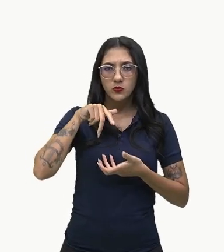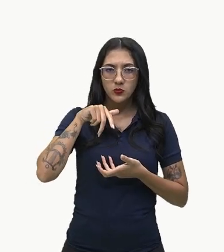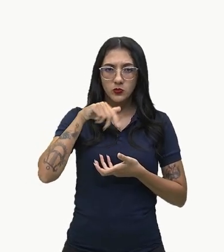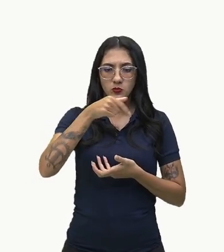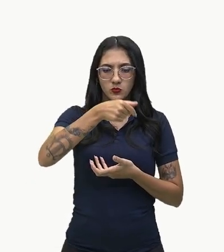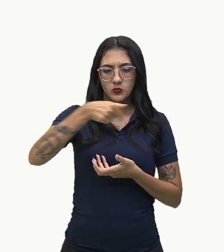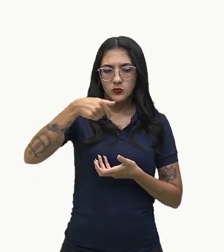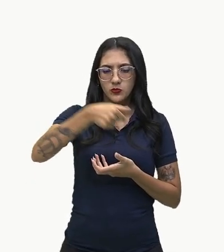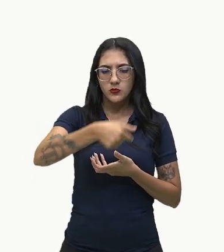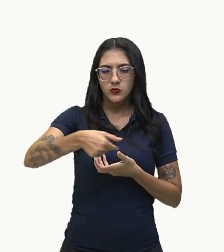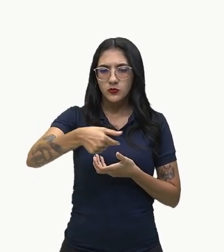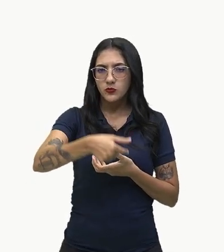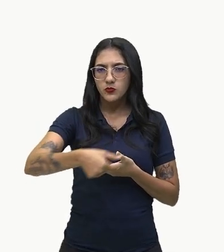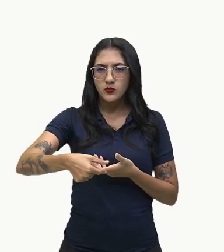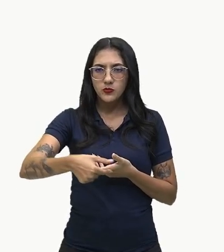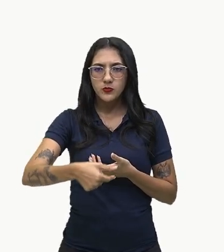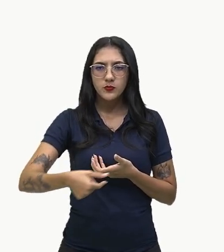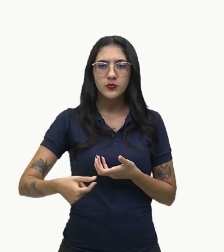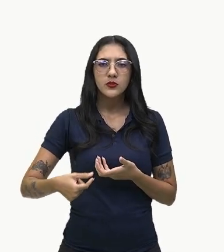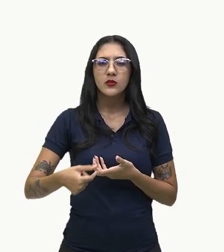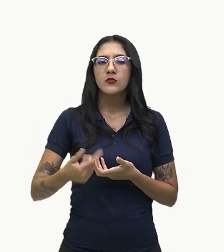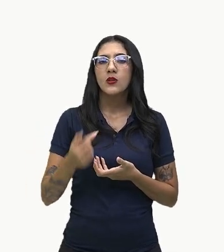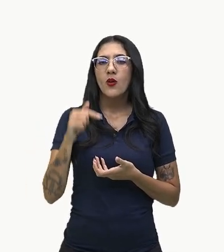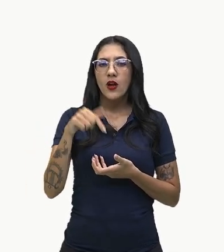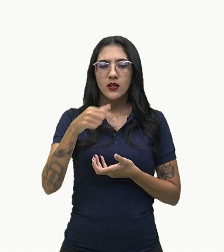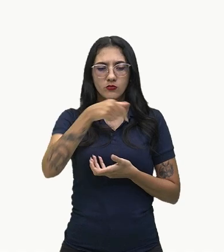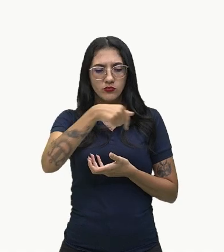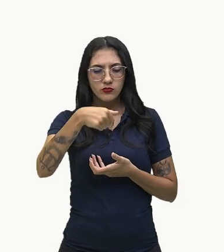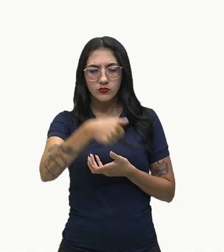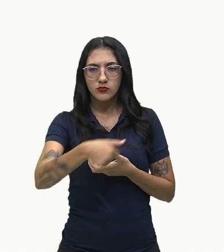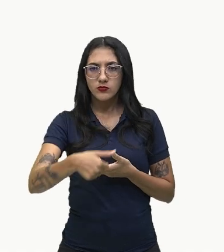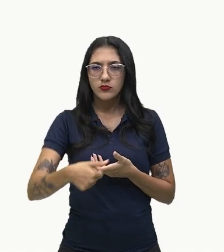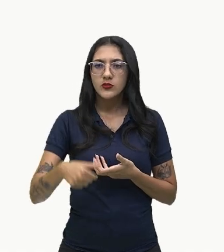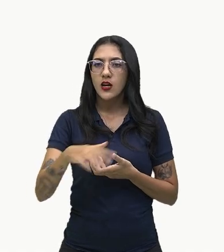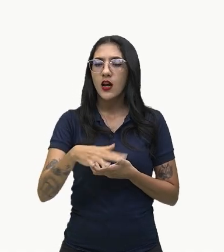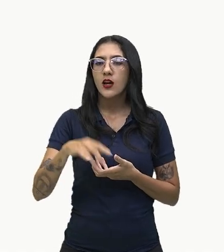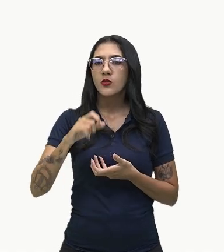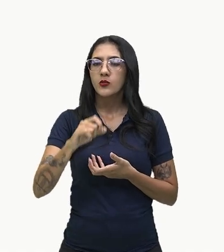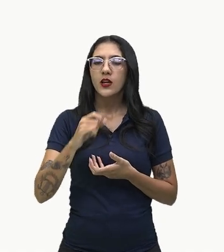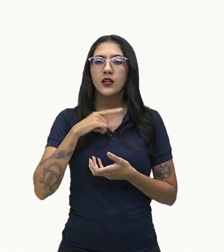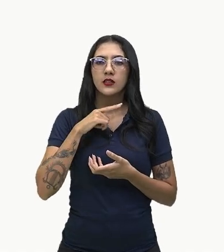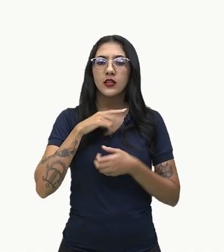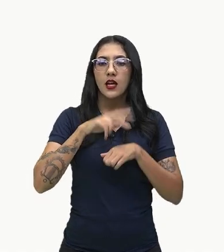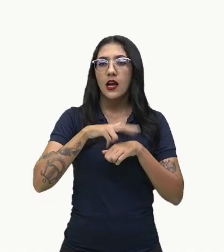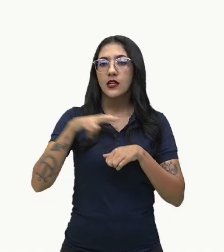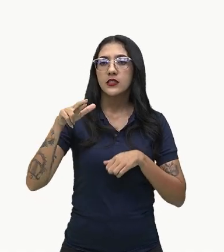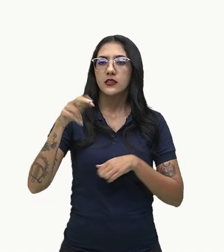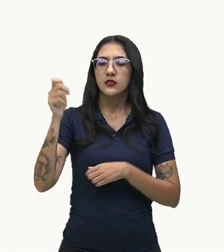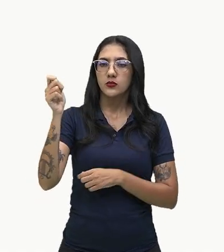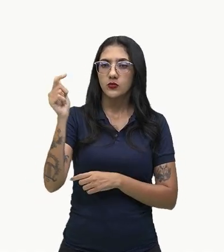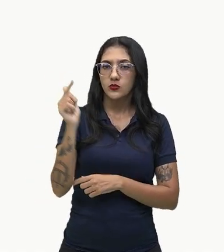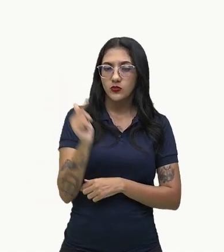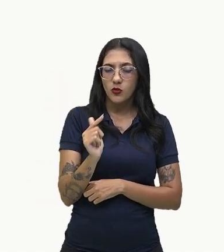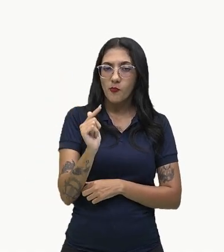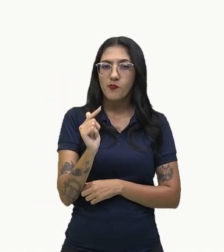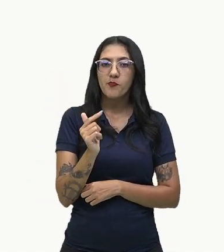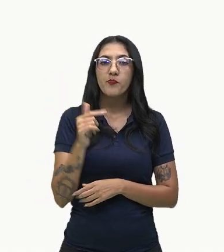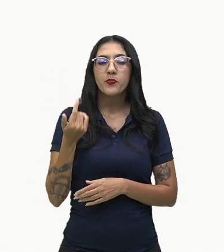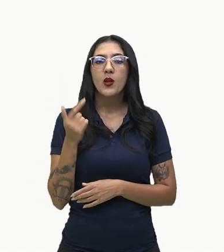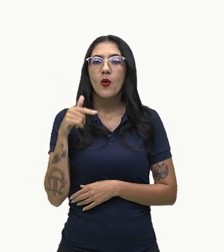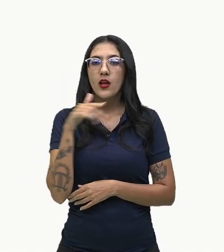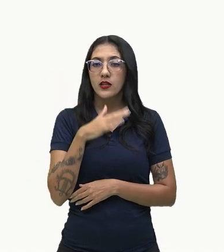as áreas de incidência, as zonas de incidência de radiação solar. Essas faixas